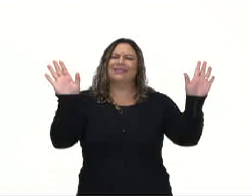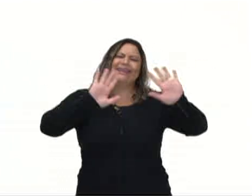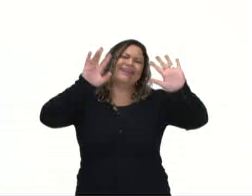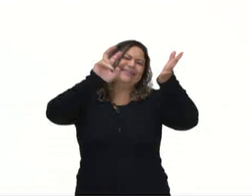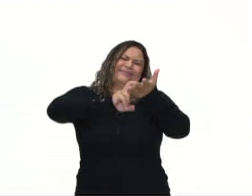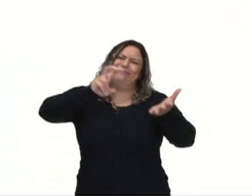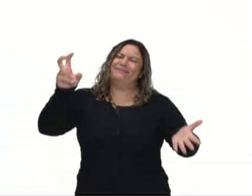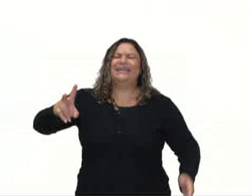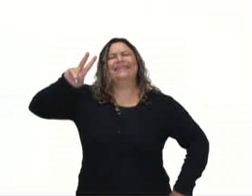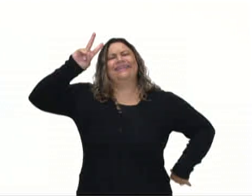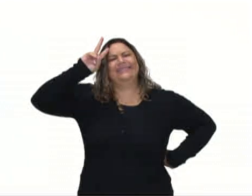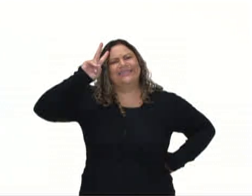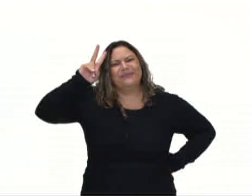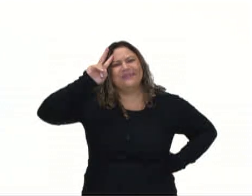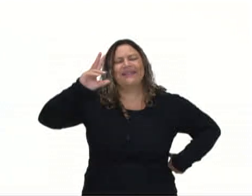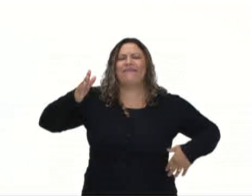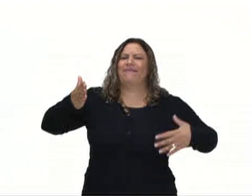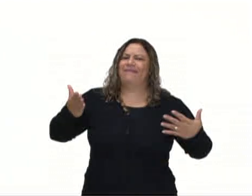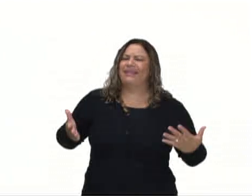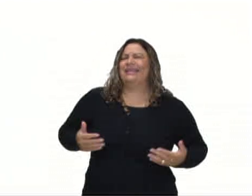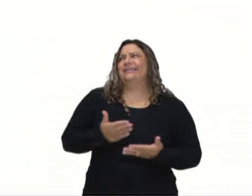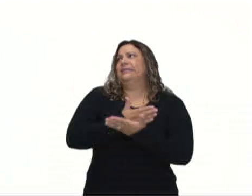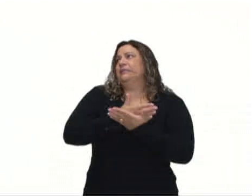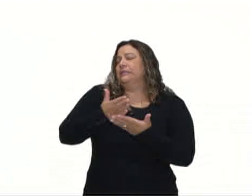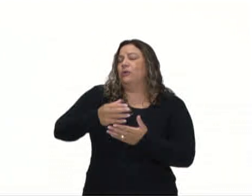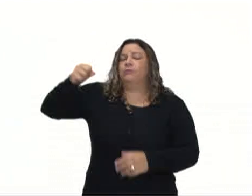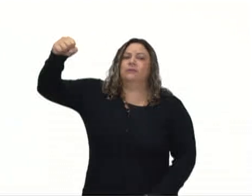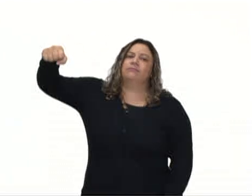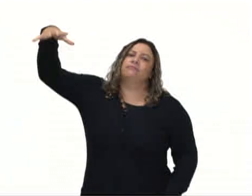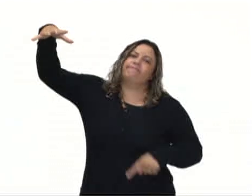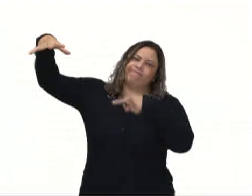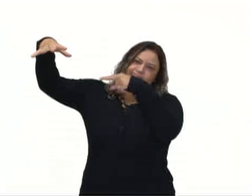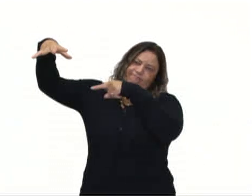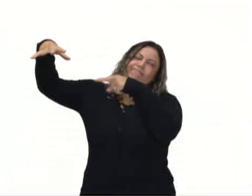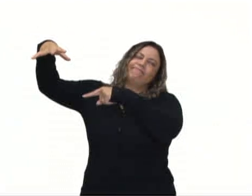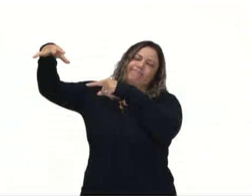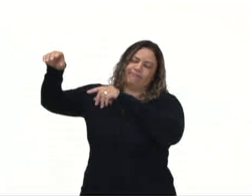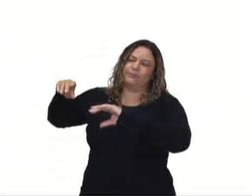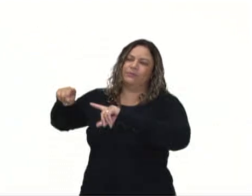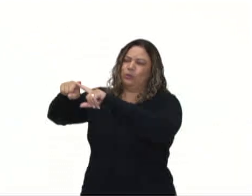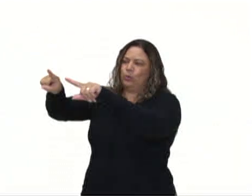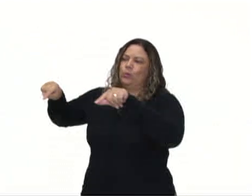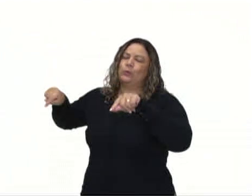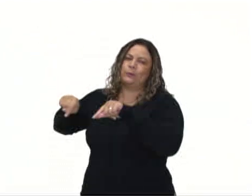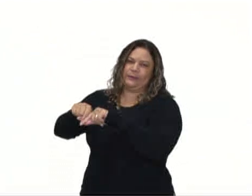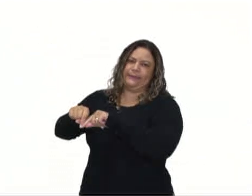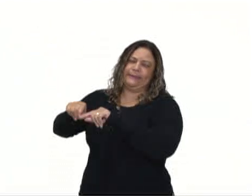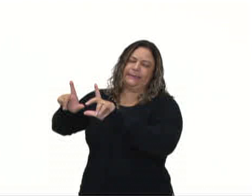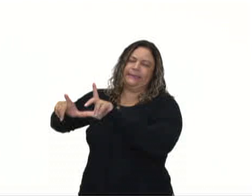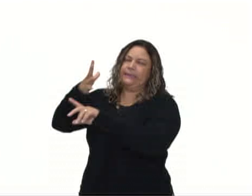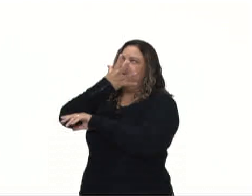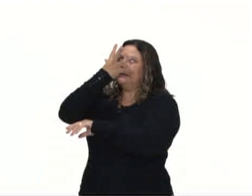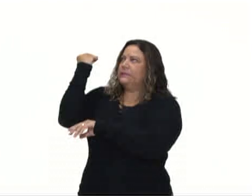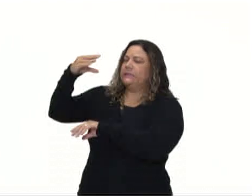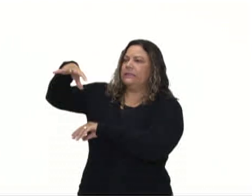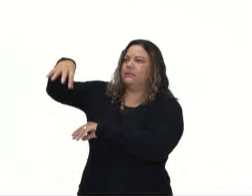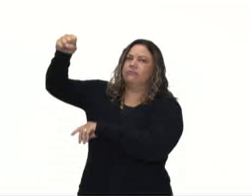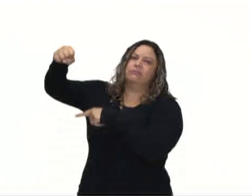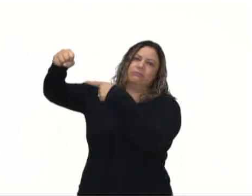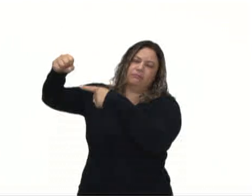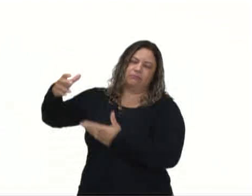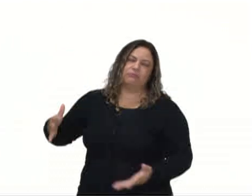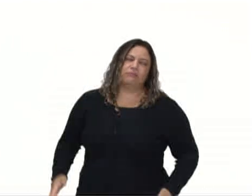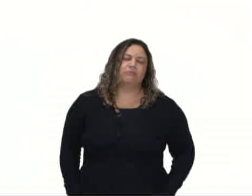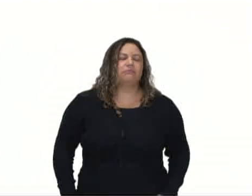de segunda-feira. A começar pela luz acesa da sala que esqueci ontem à noite. 6